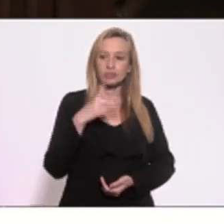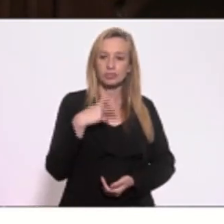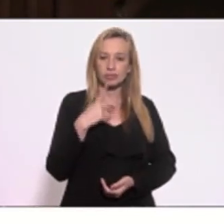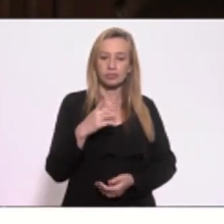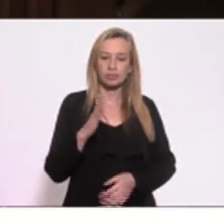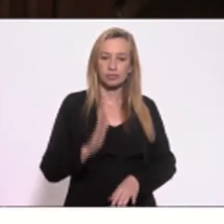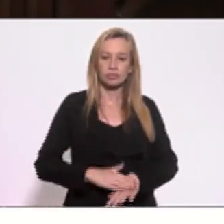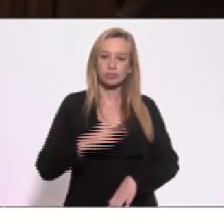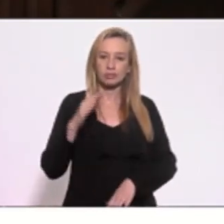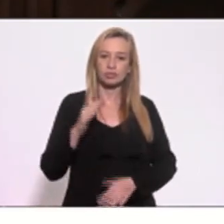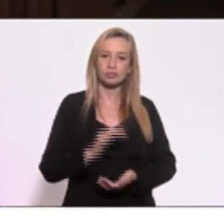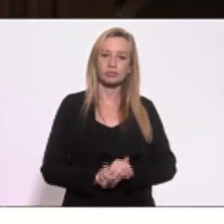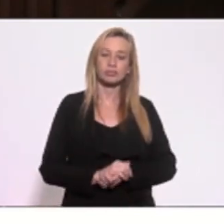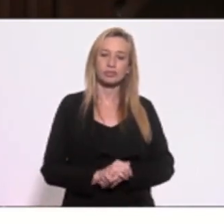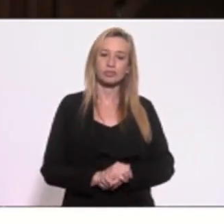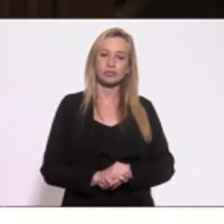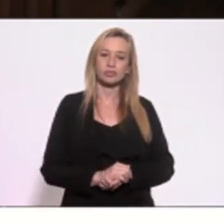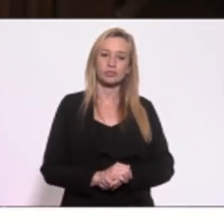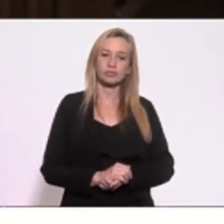mais